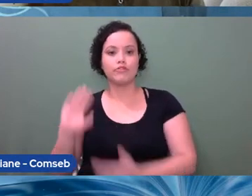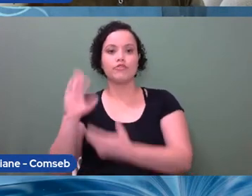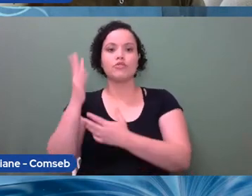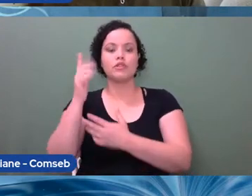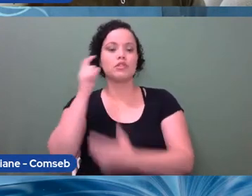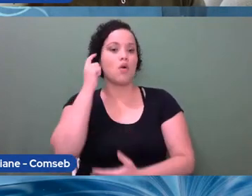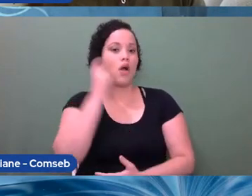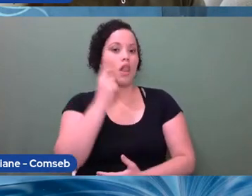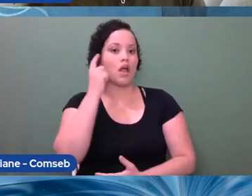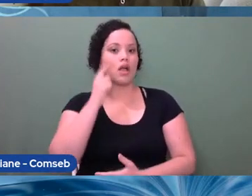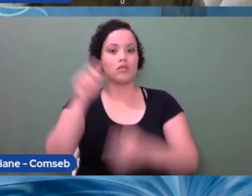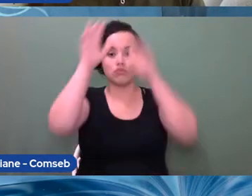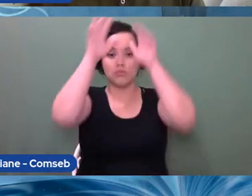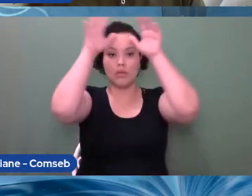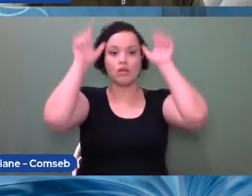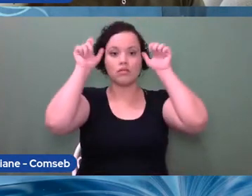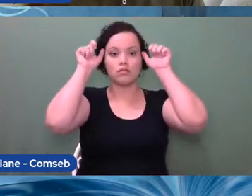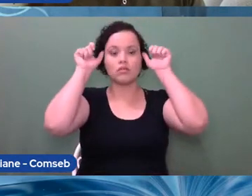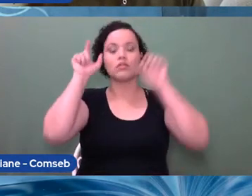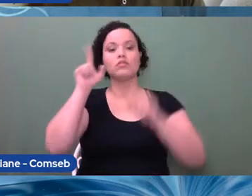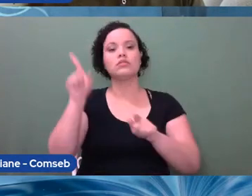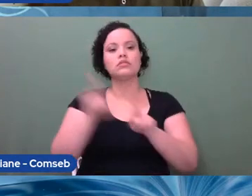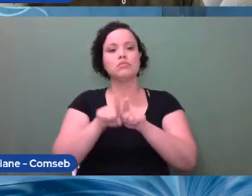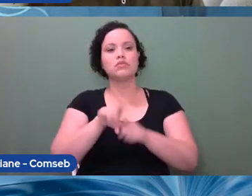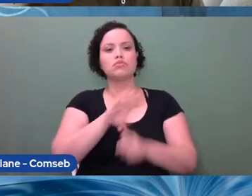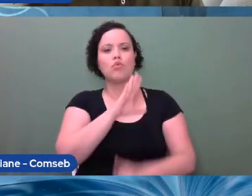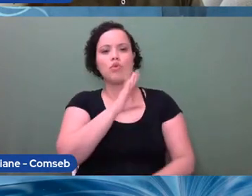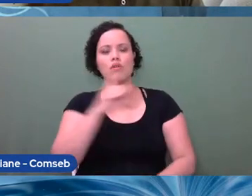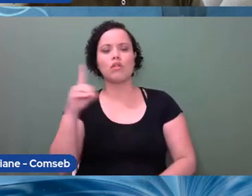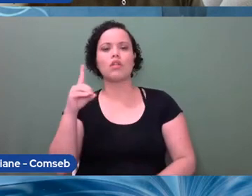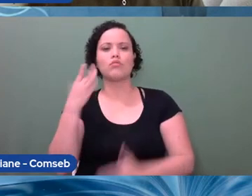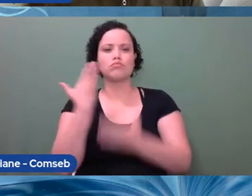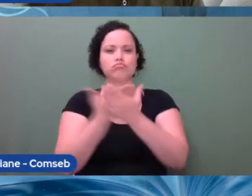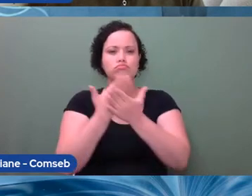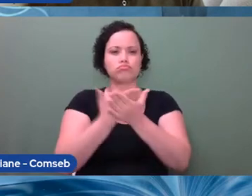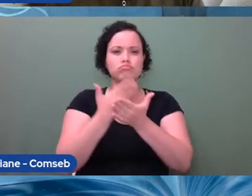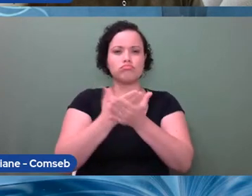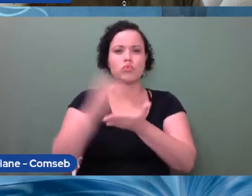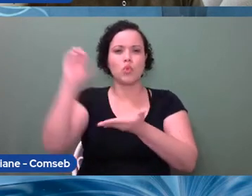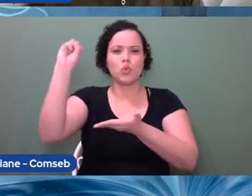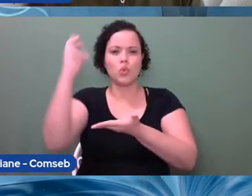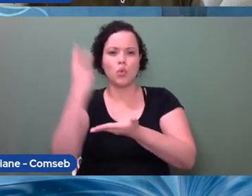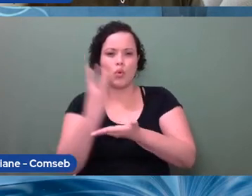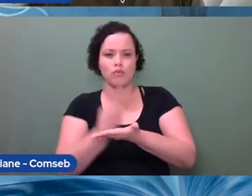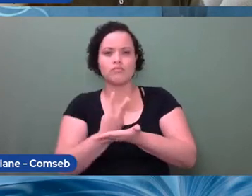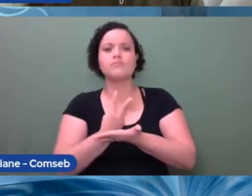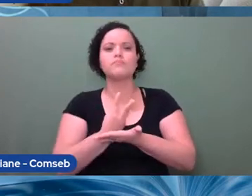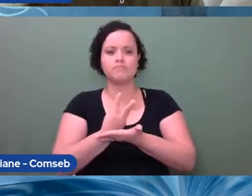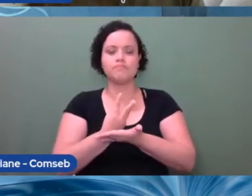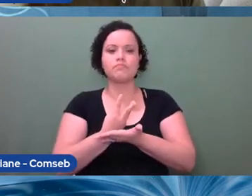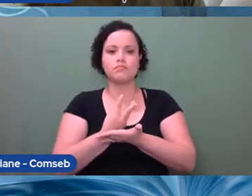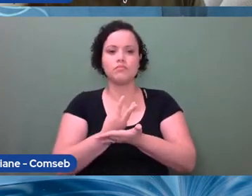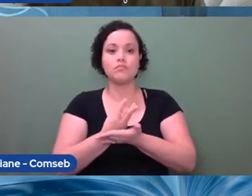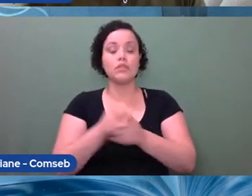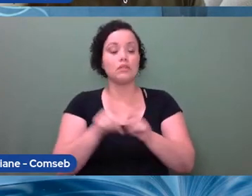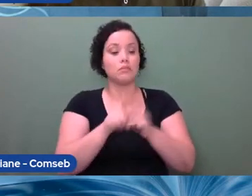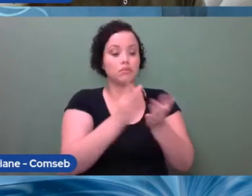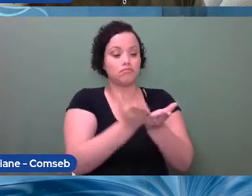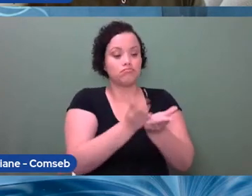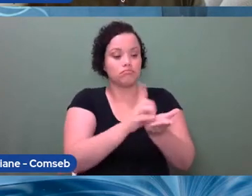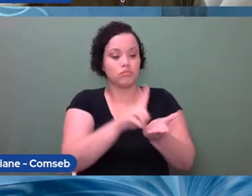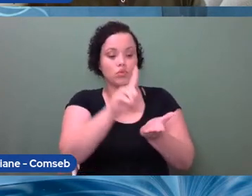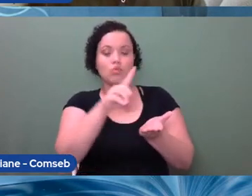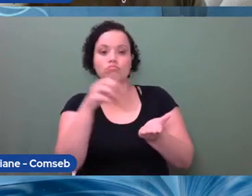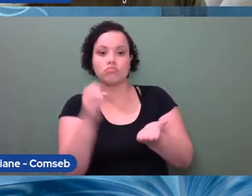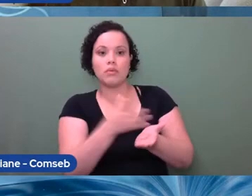coordenador da produção de roteiros de estudos sistematizados do Evangelho segundo o Espiritismo e do Novo Testamento, entre